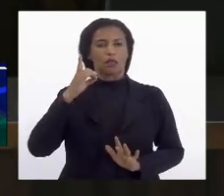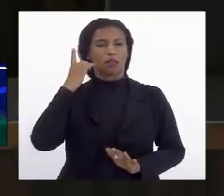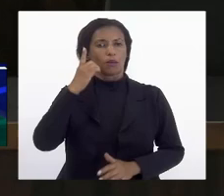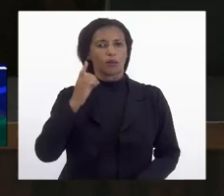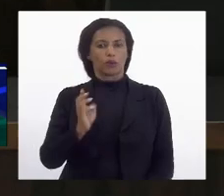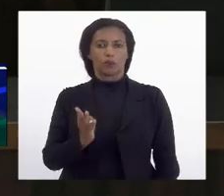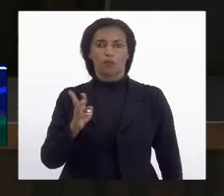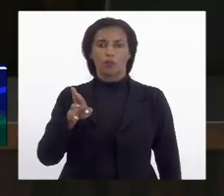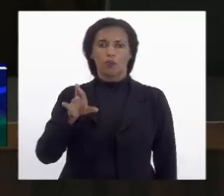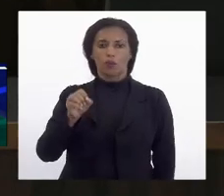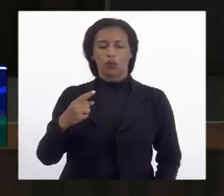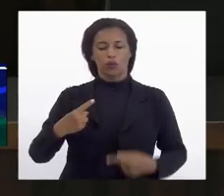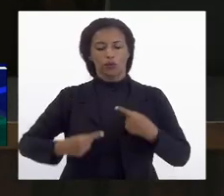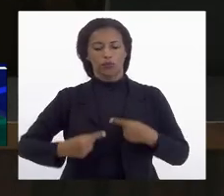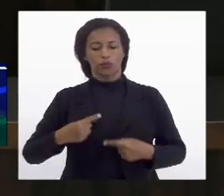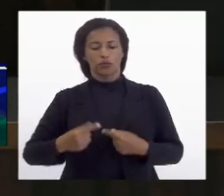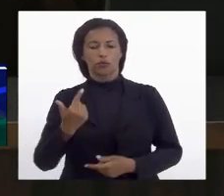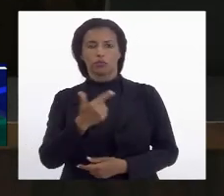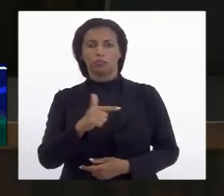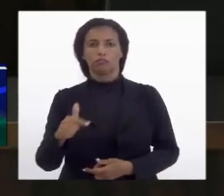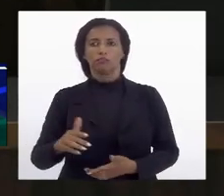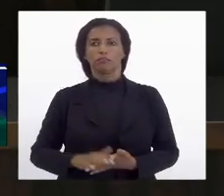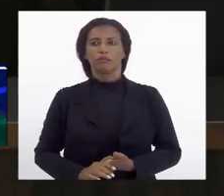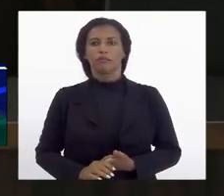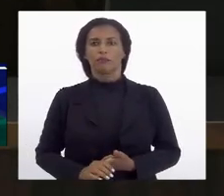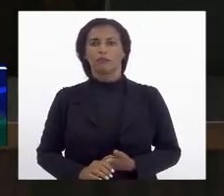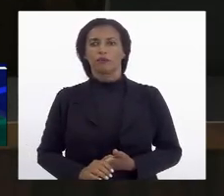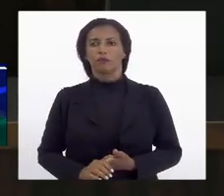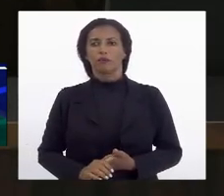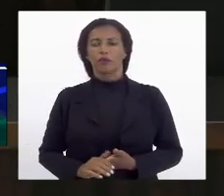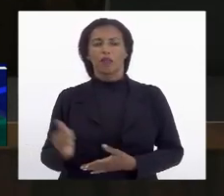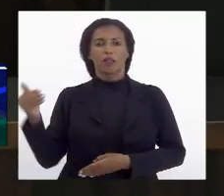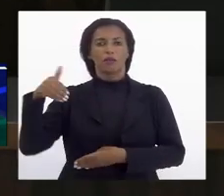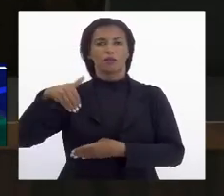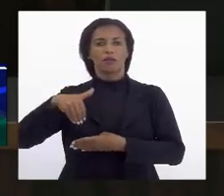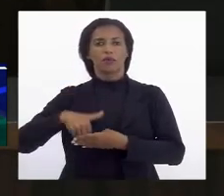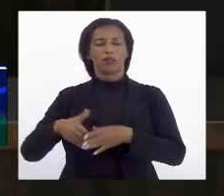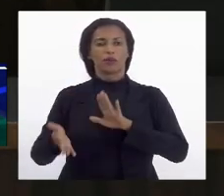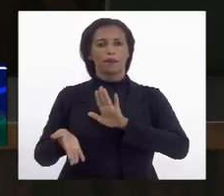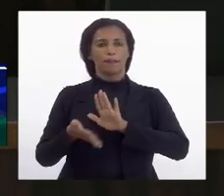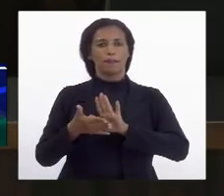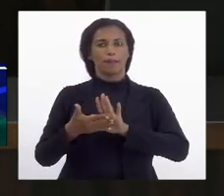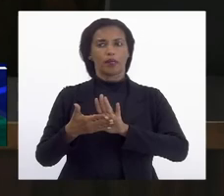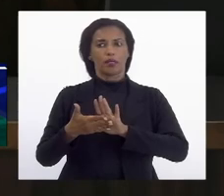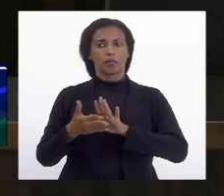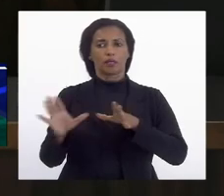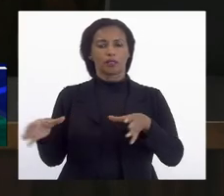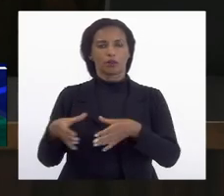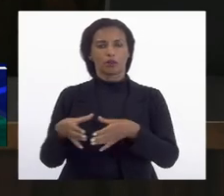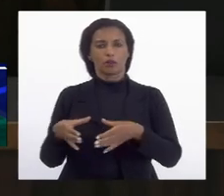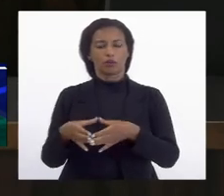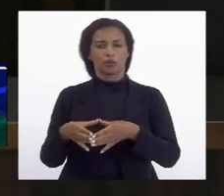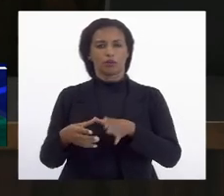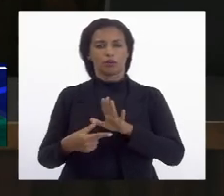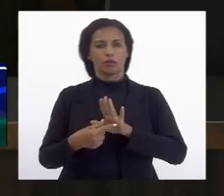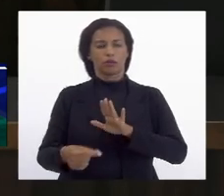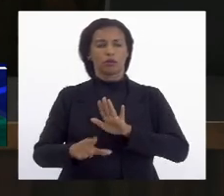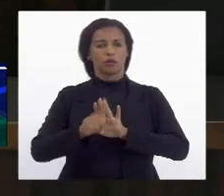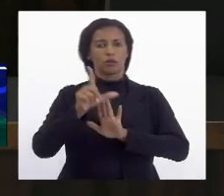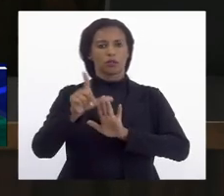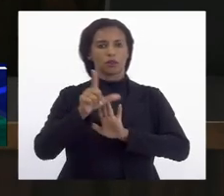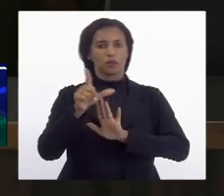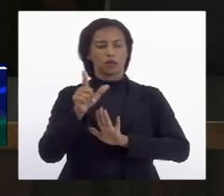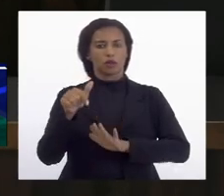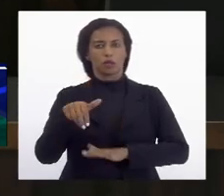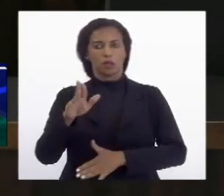Dallares em discussão não havendo o ele discutir em votação parecer da comissão de indicação legislativa